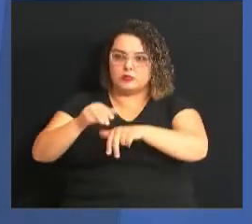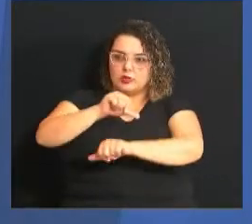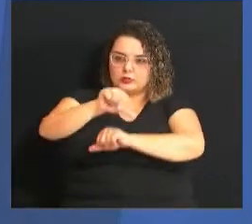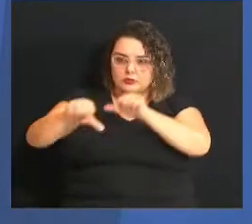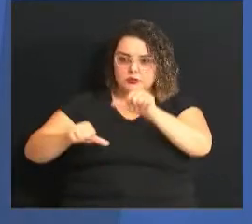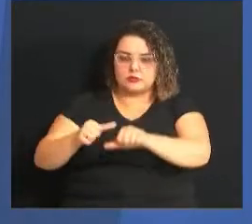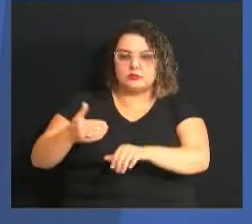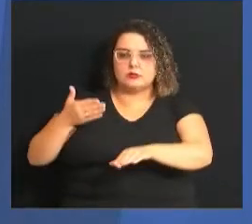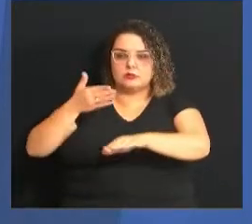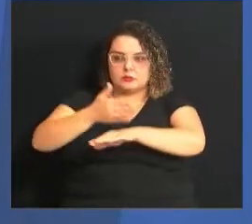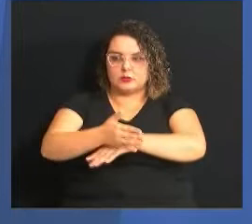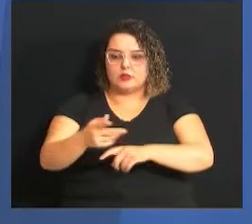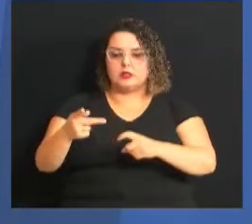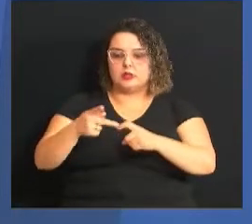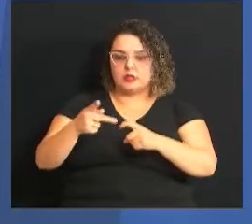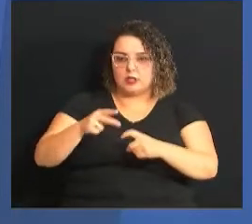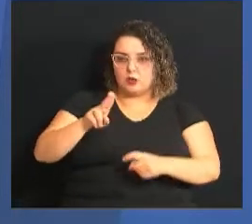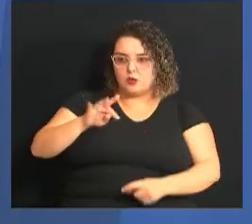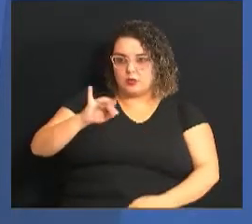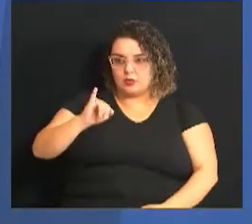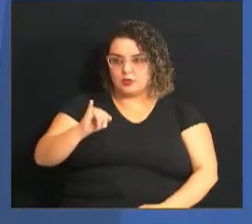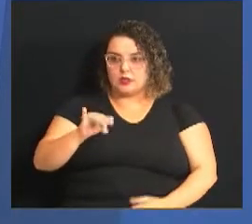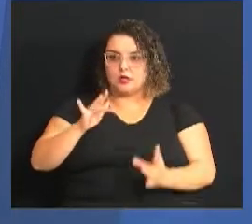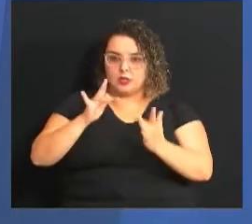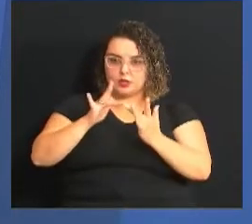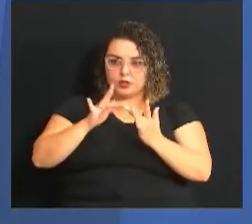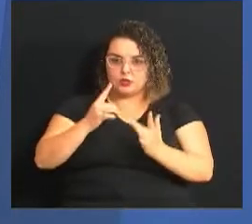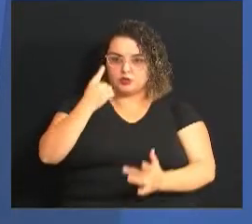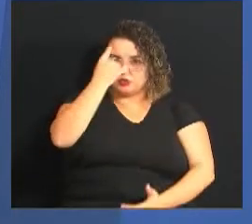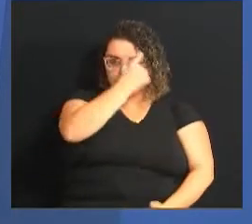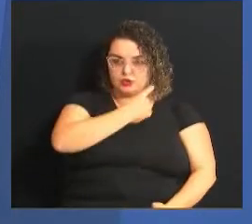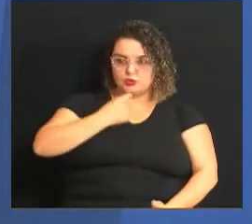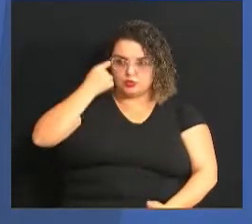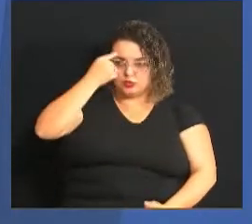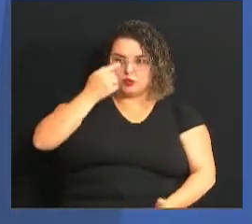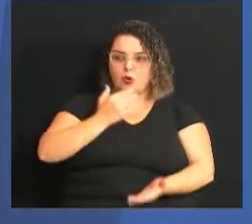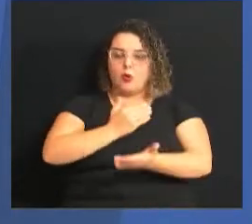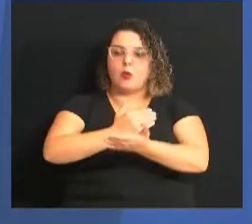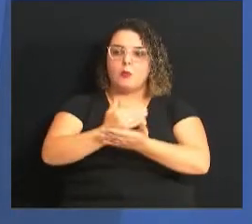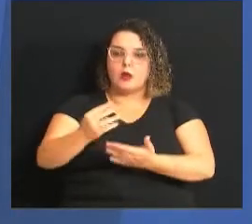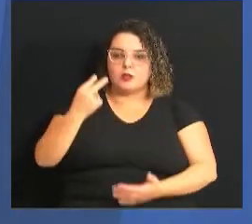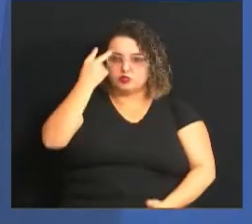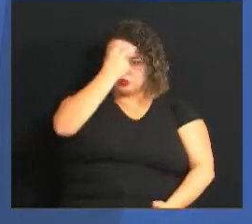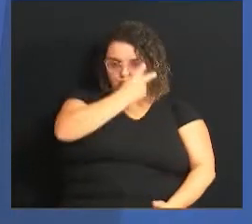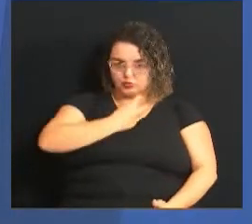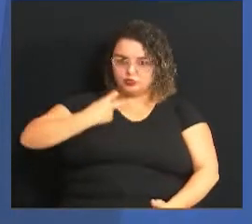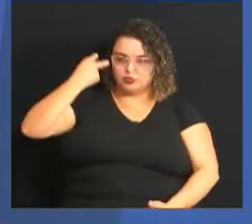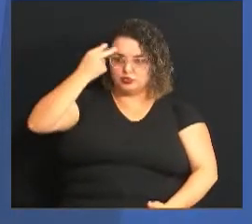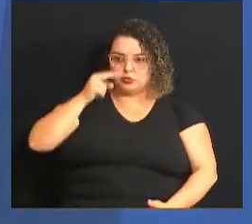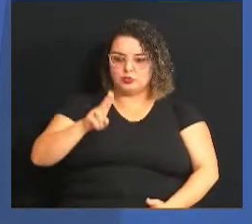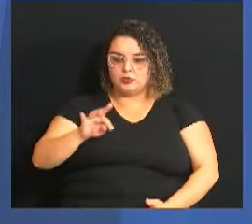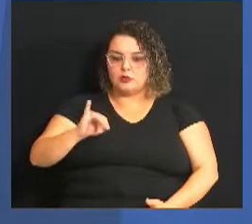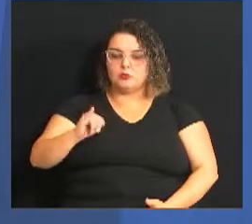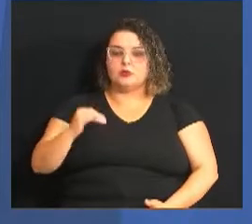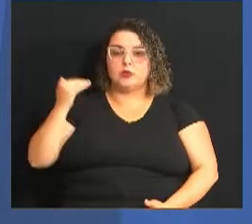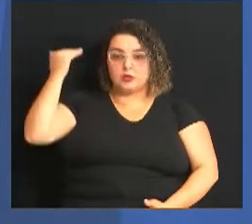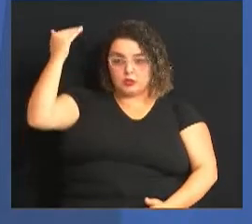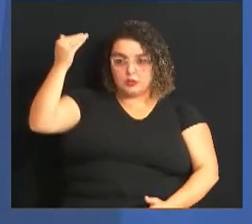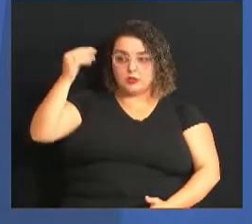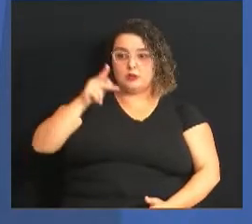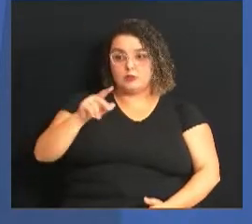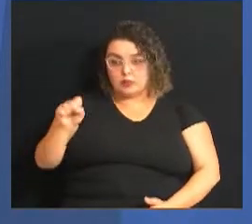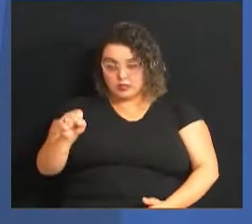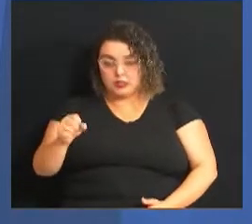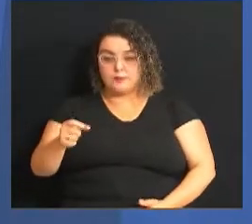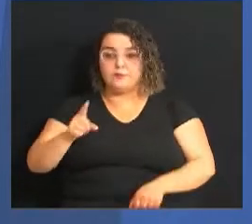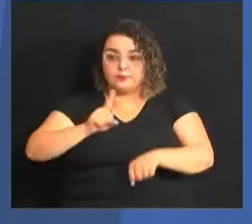UTI pediátrica, a duração do contato, que era de 1 hora, passa a ser de 2. E na UTI adulto e pronto-socorro, o